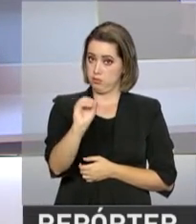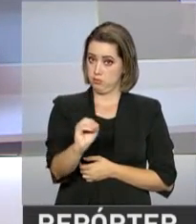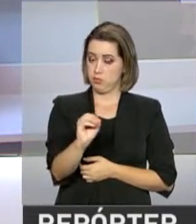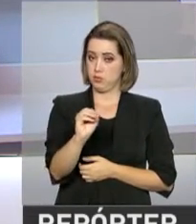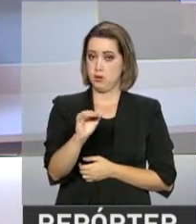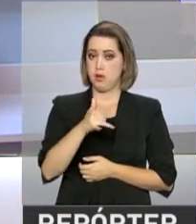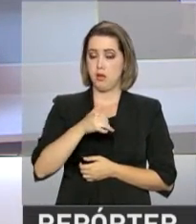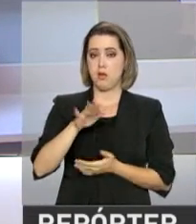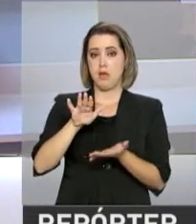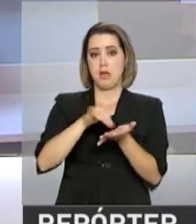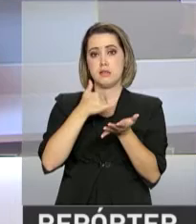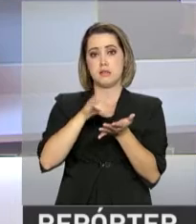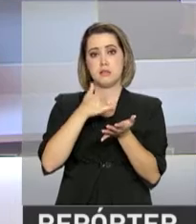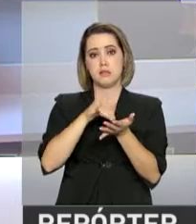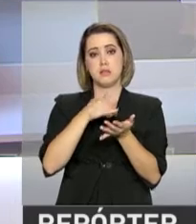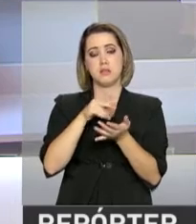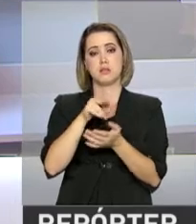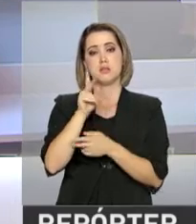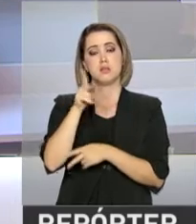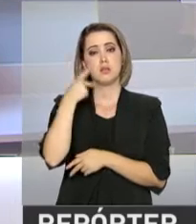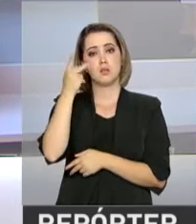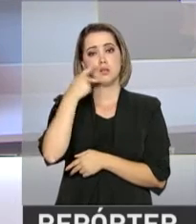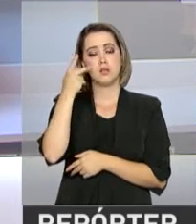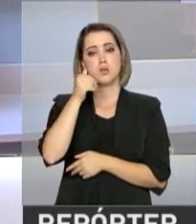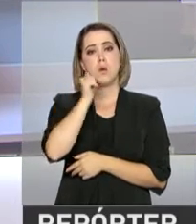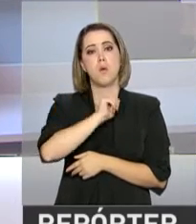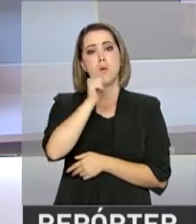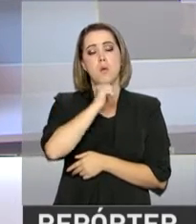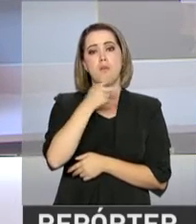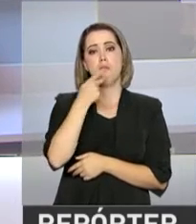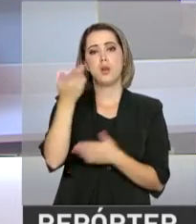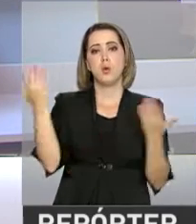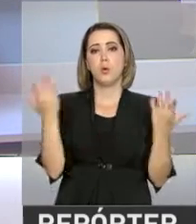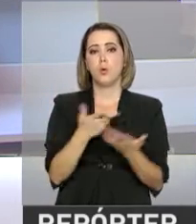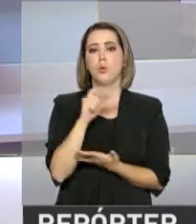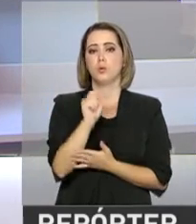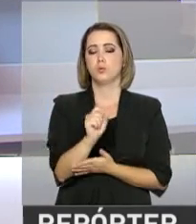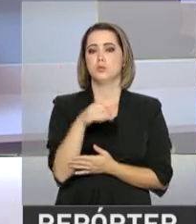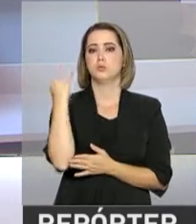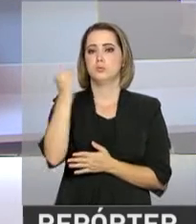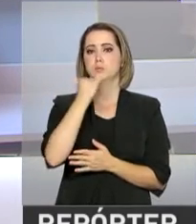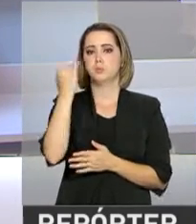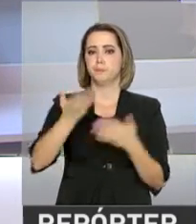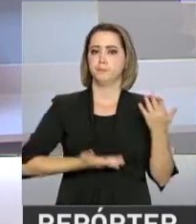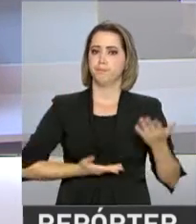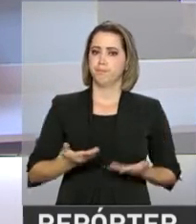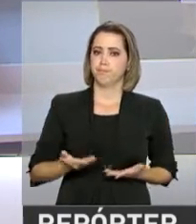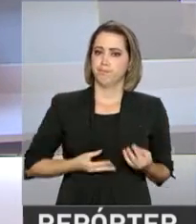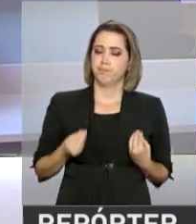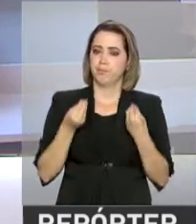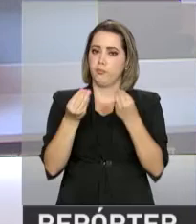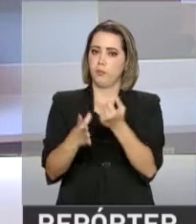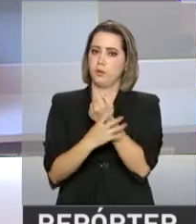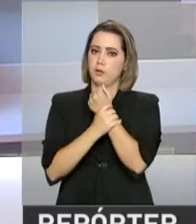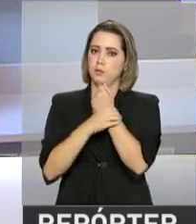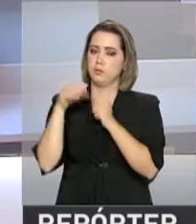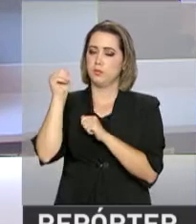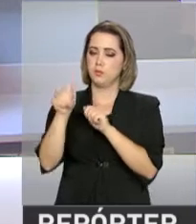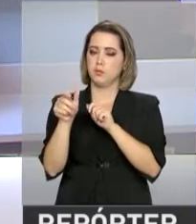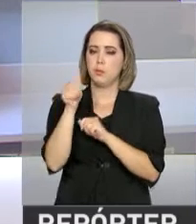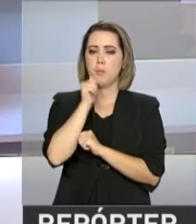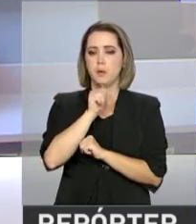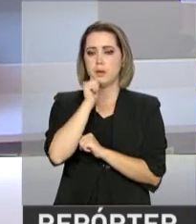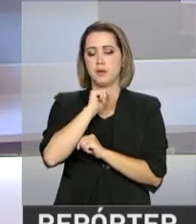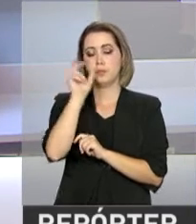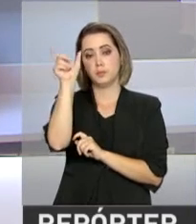secretária de Políticas para as Mulheres, Fátima Pelaz, falou hoje sobre a importância do serviço para garantir a segurança da mulher